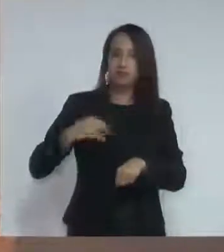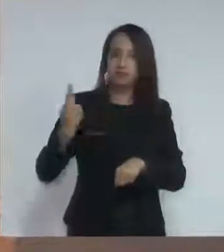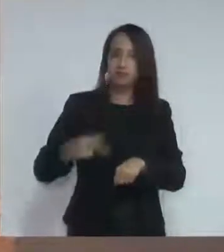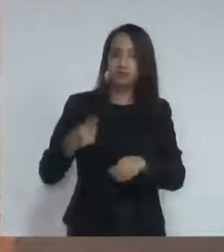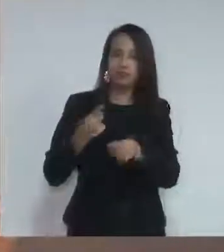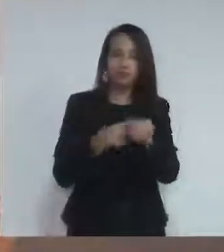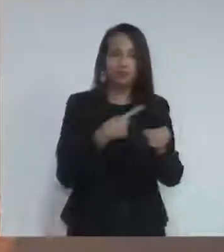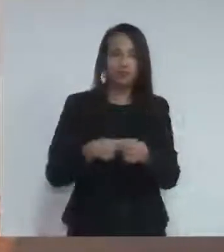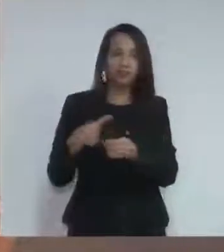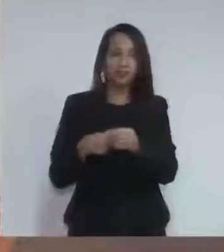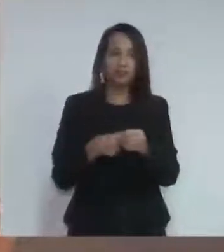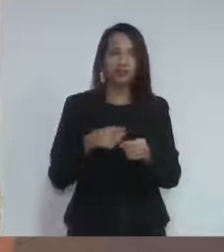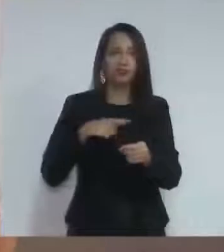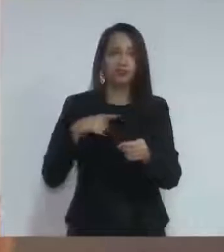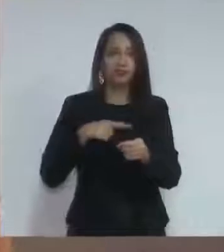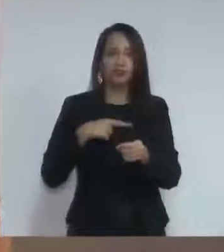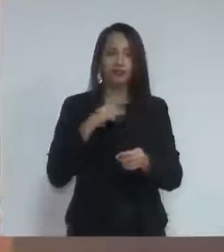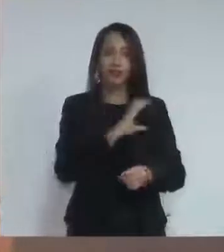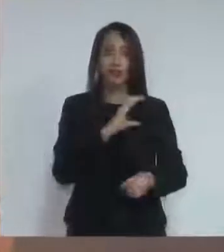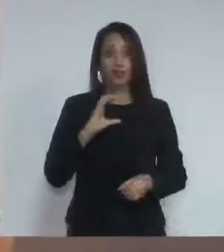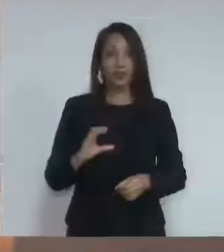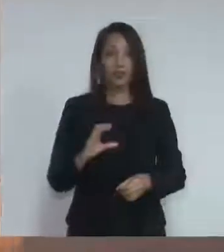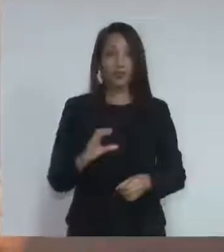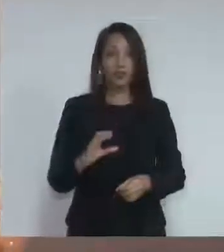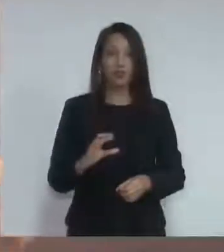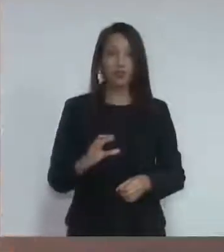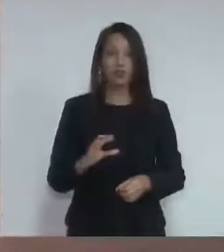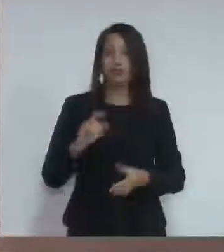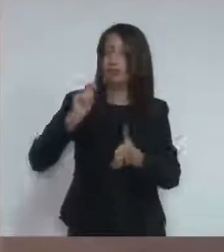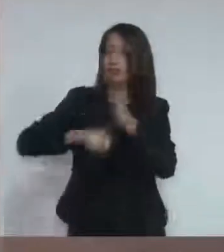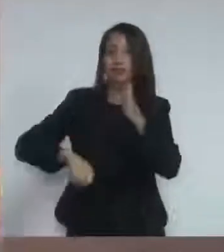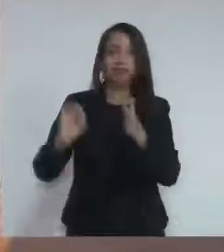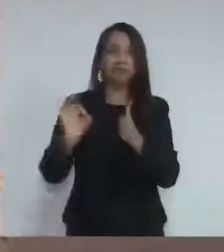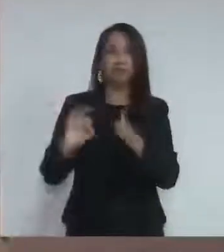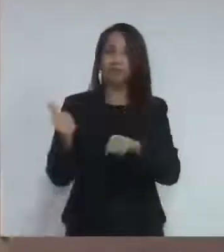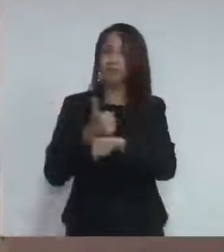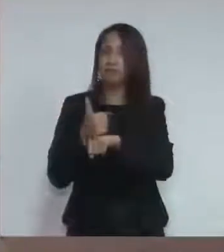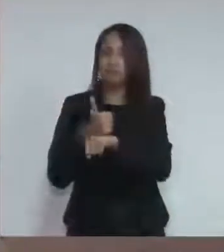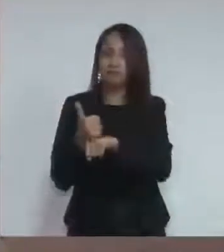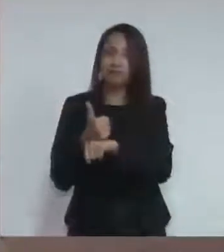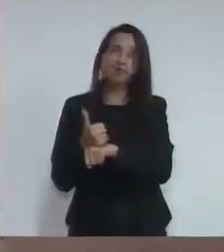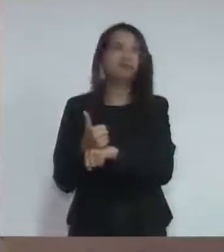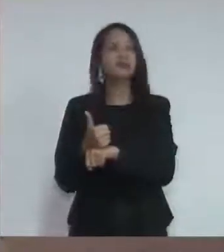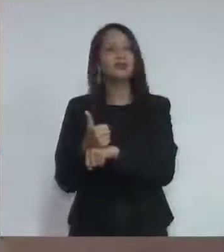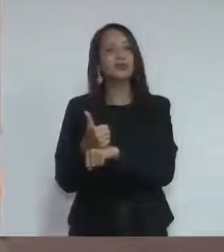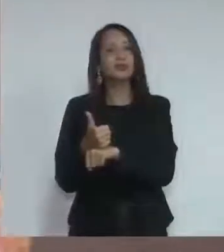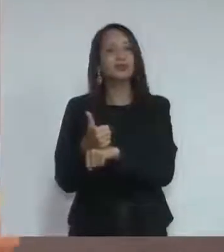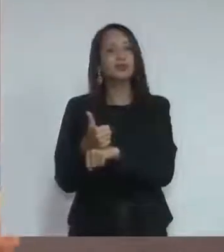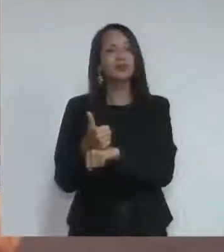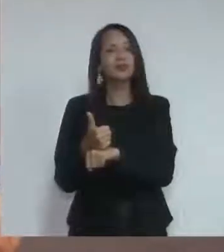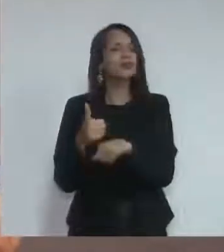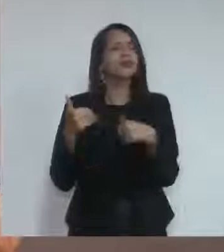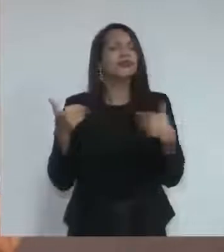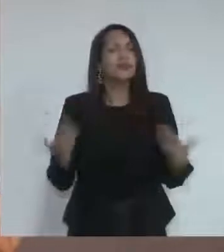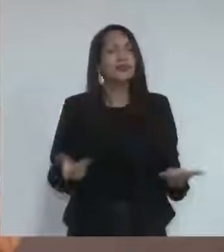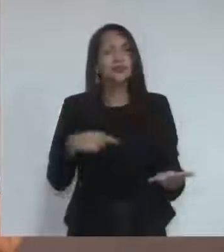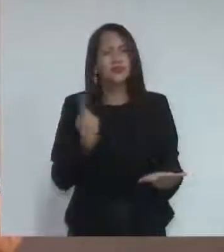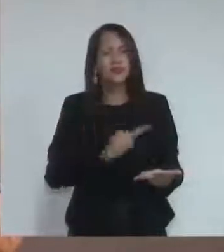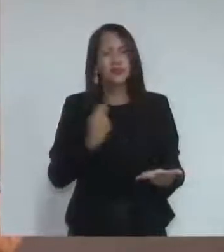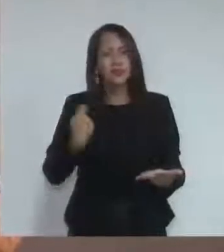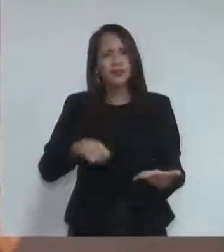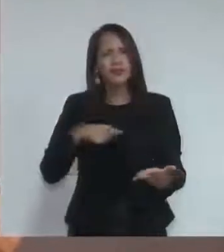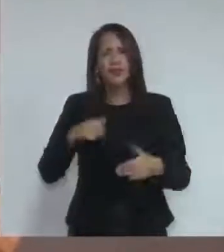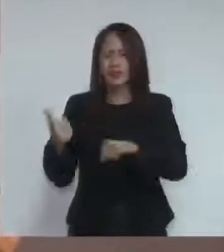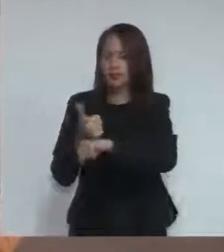os cargos que são comissionados, você deixa de contratar, por exemplo, um profissional. É óbvio que a gente precisa